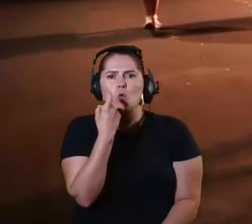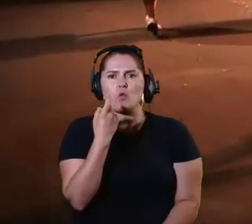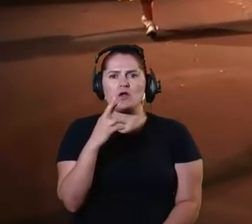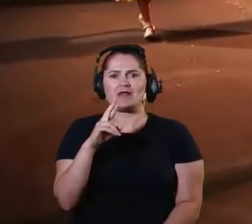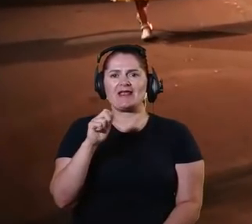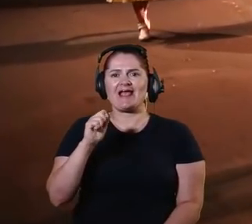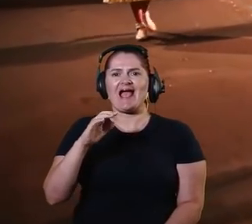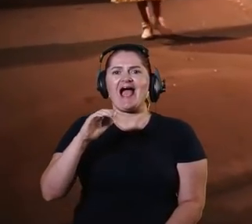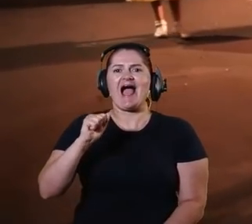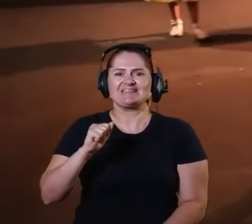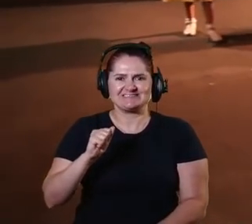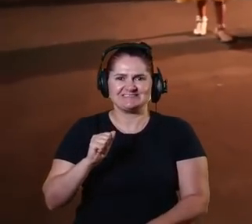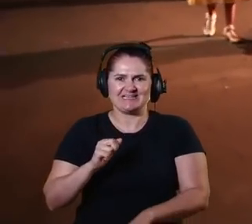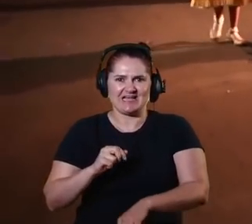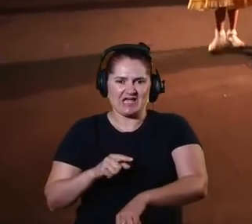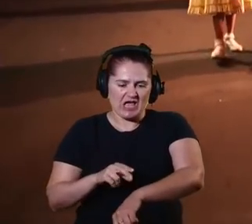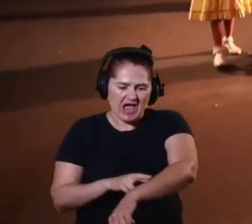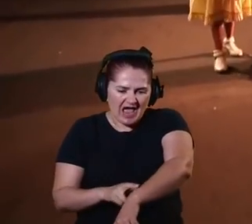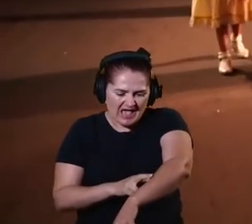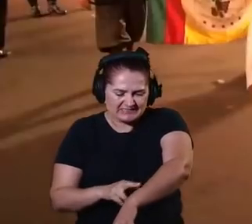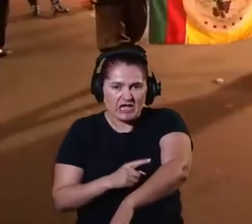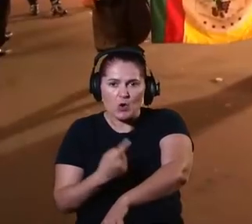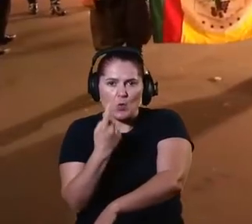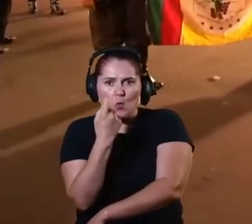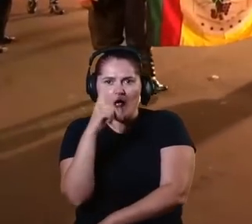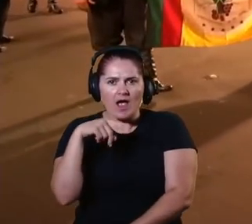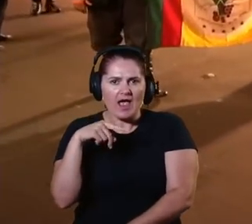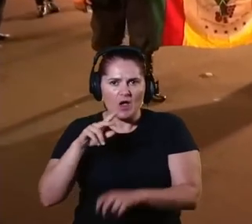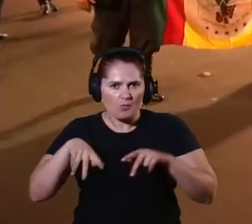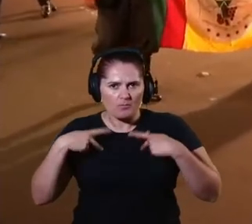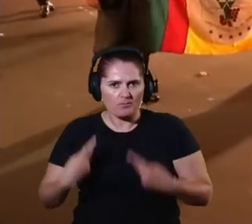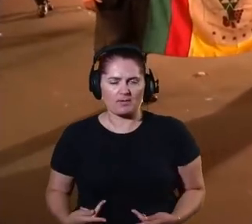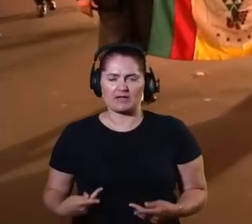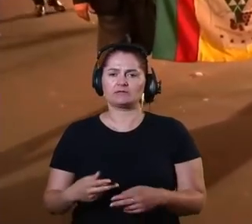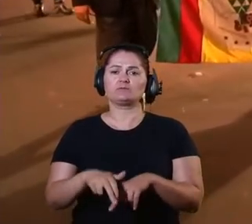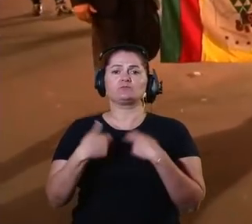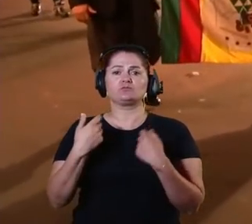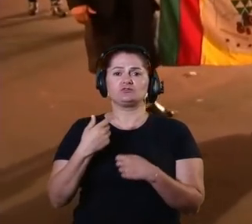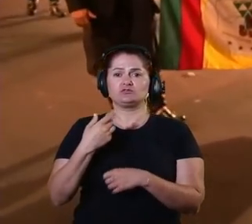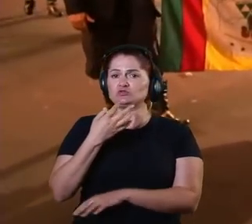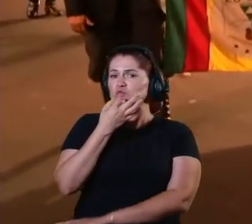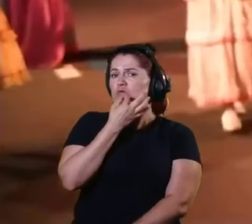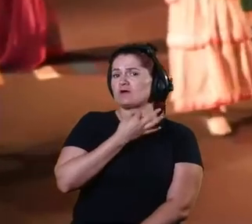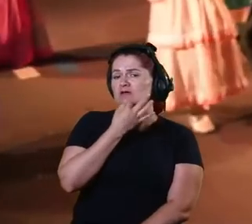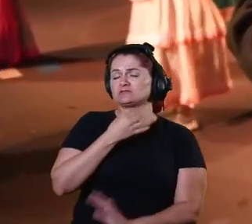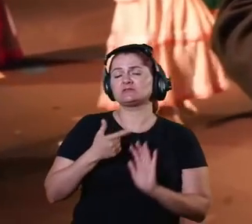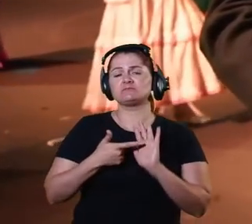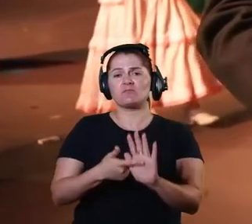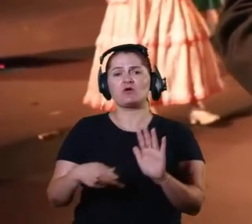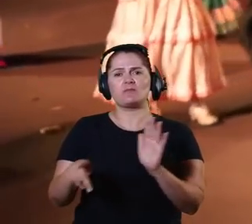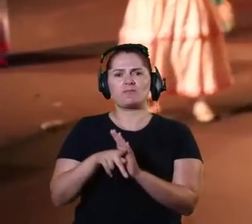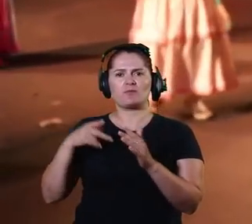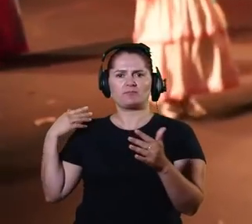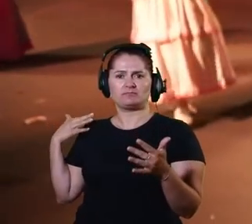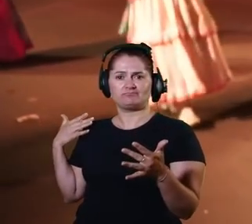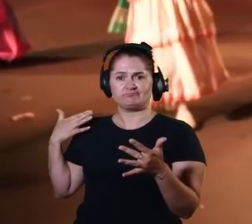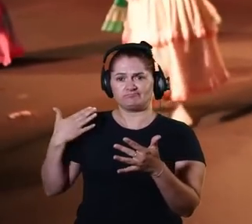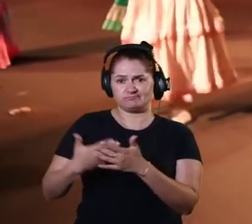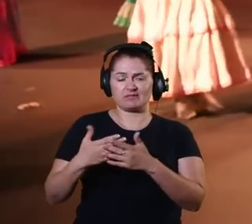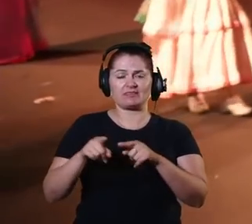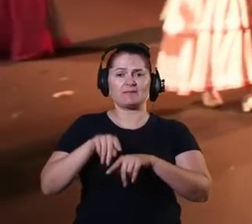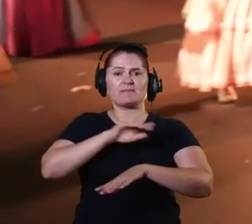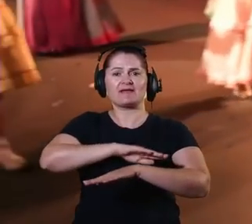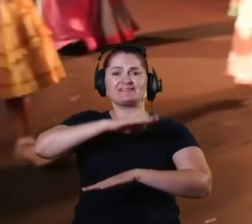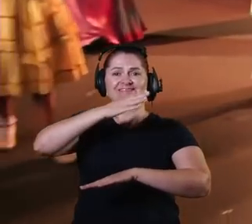que comunga com todos esses detalhes aqui. E Caxias do Sul demonstra pela sua história, a Serra Gaúcha